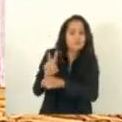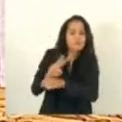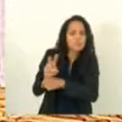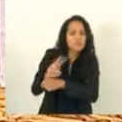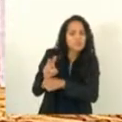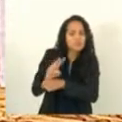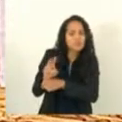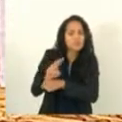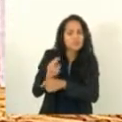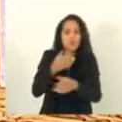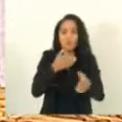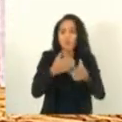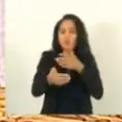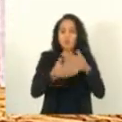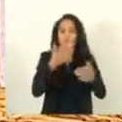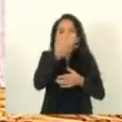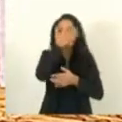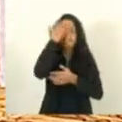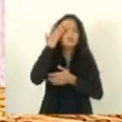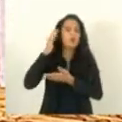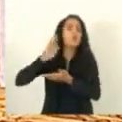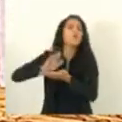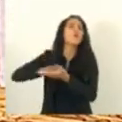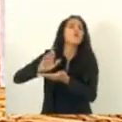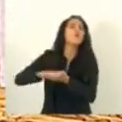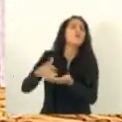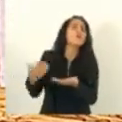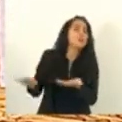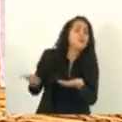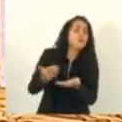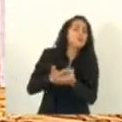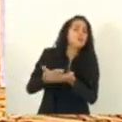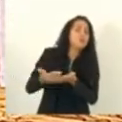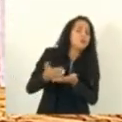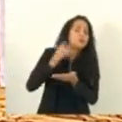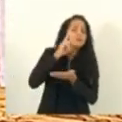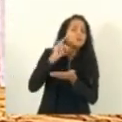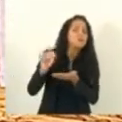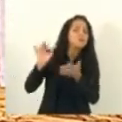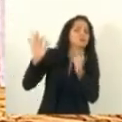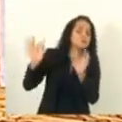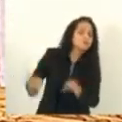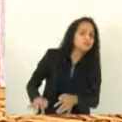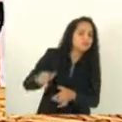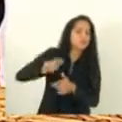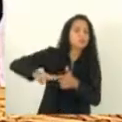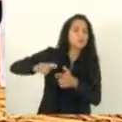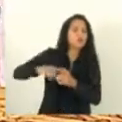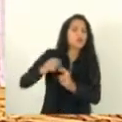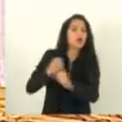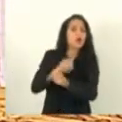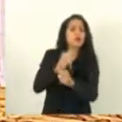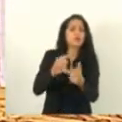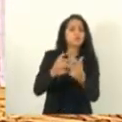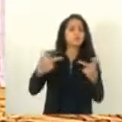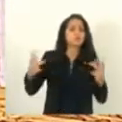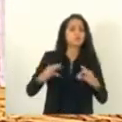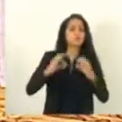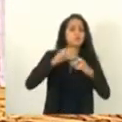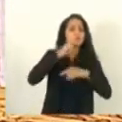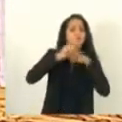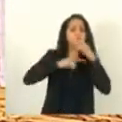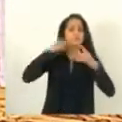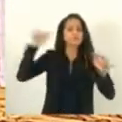que qualquer cidadão pudesse cobrar do órgão fiscalizador os problemas daquela obra. Então, muito obviamente,